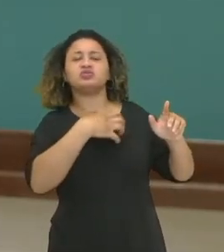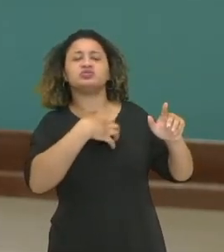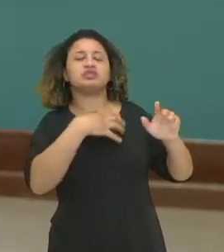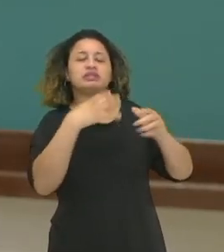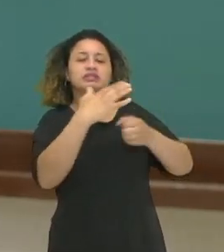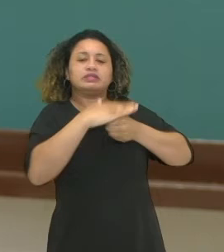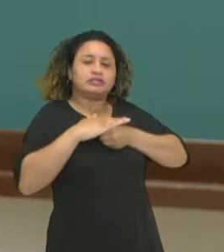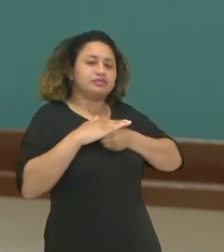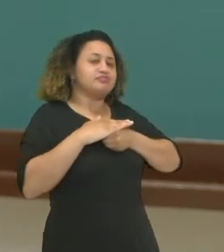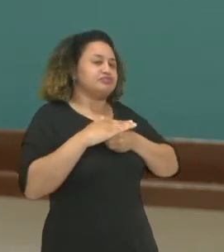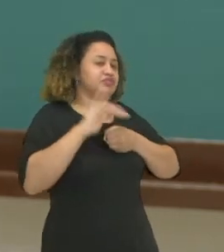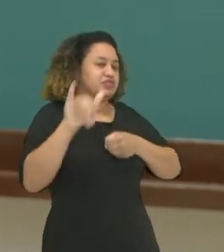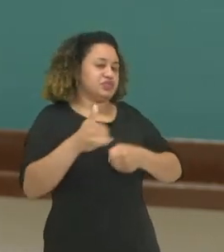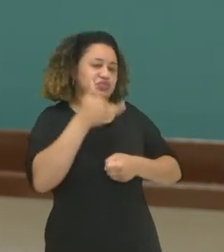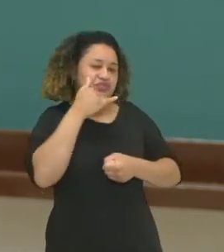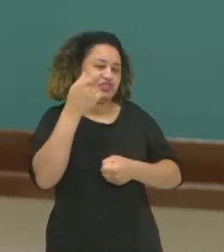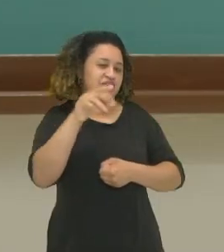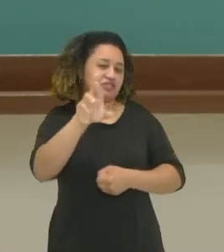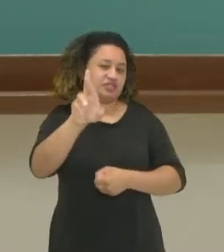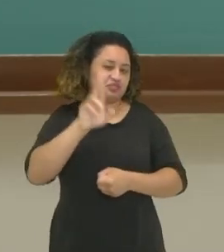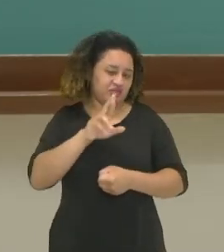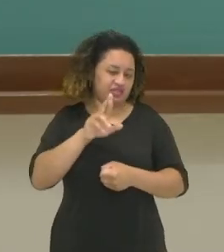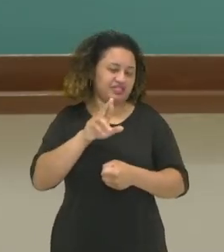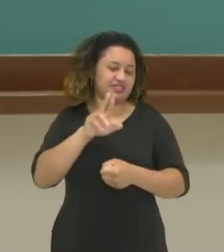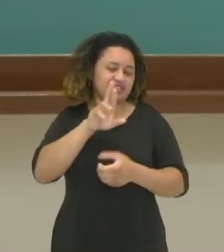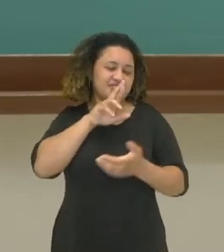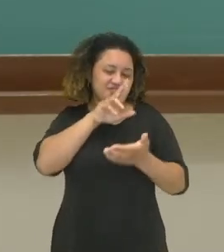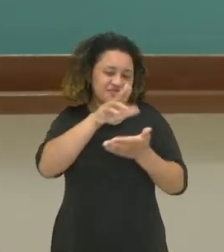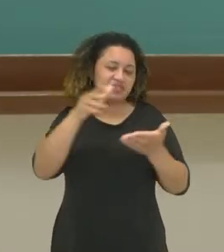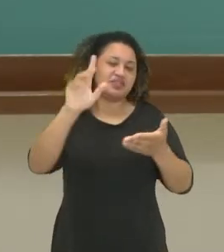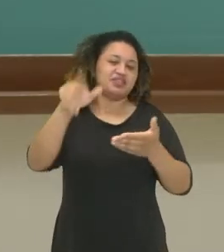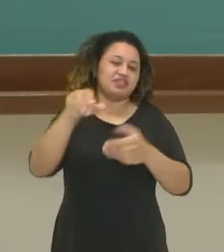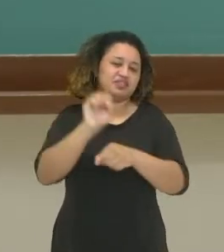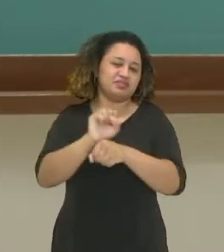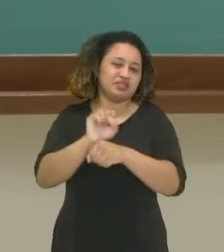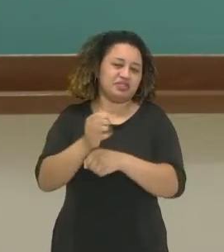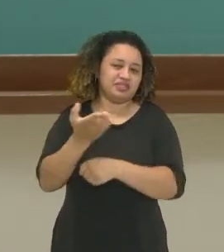essa resposta. Vamos lá. Faz aí, que eu te aguardo aqui.